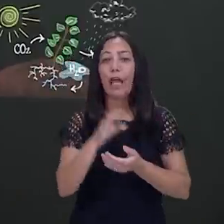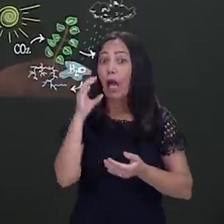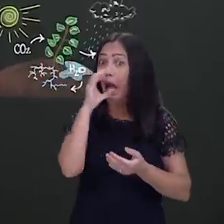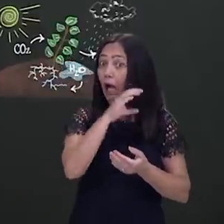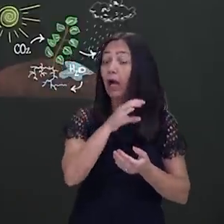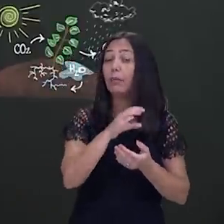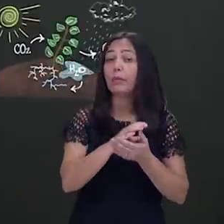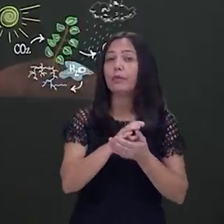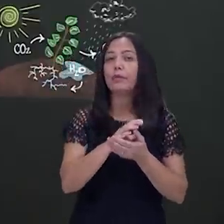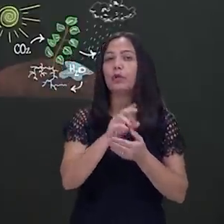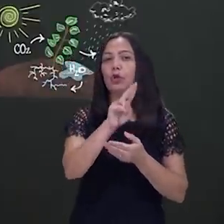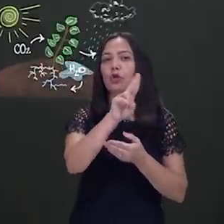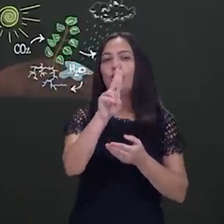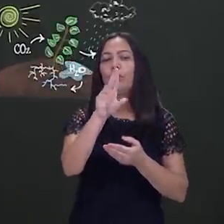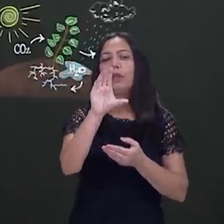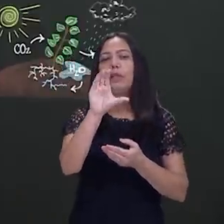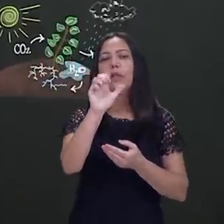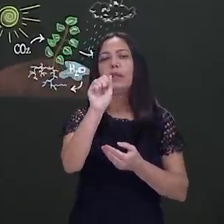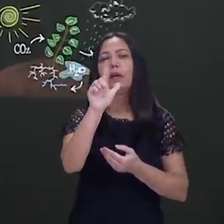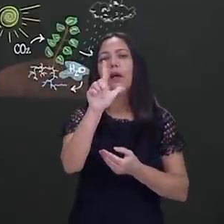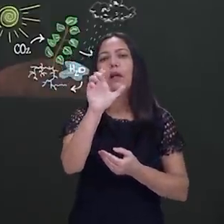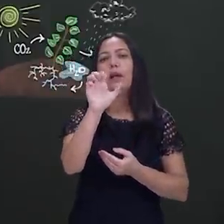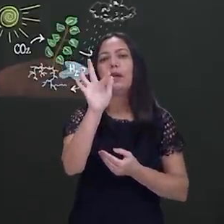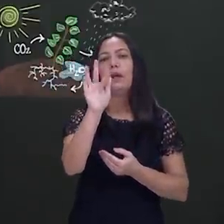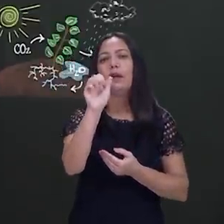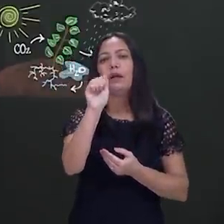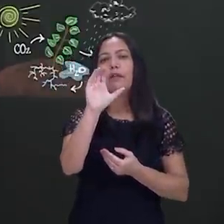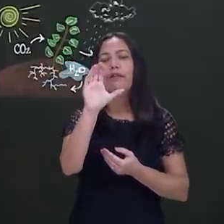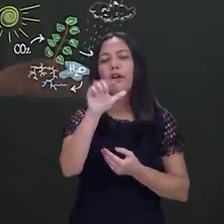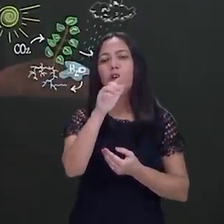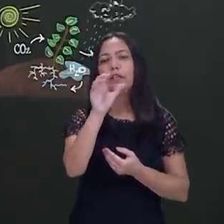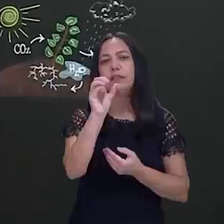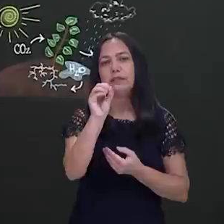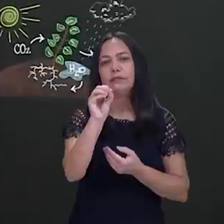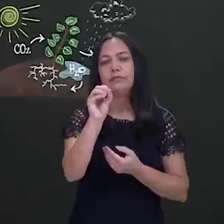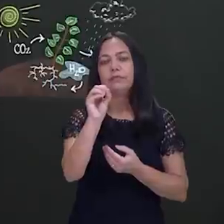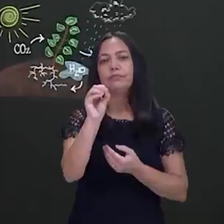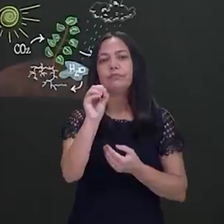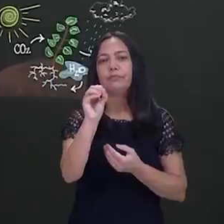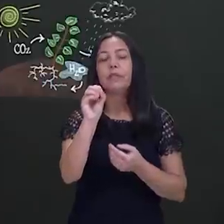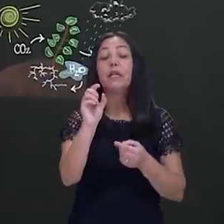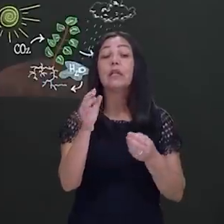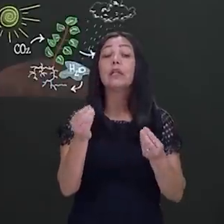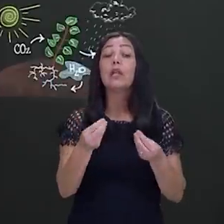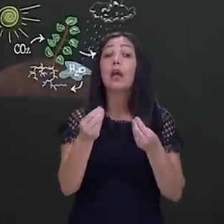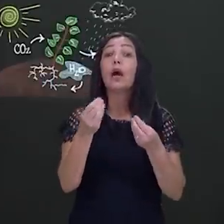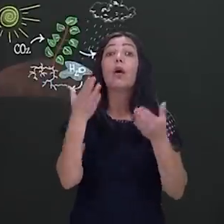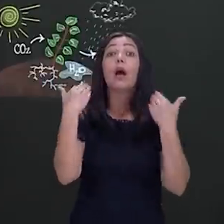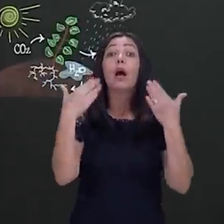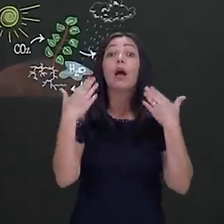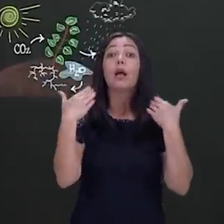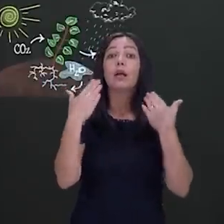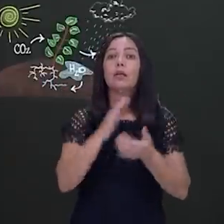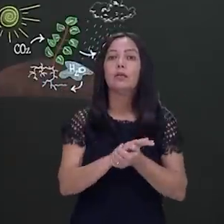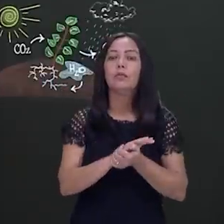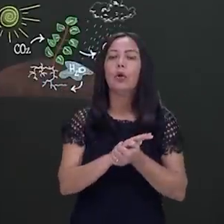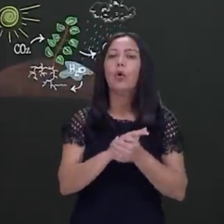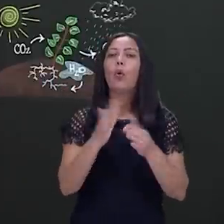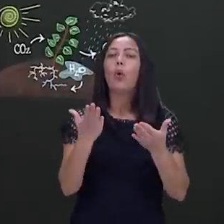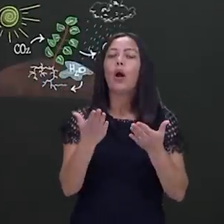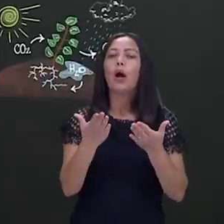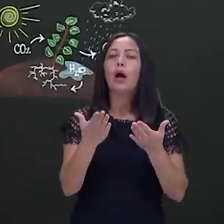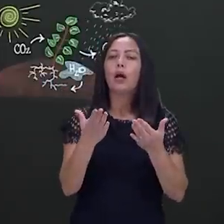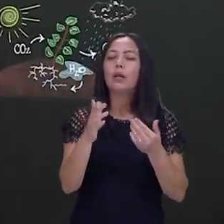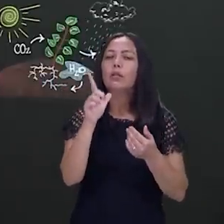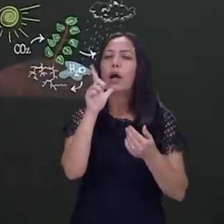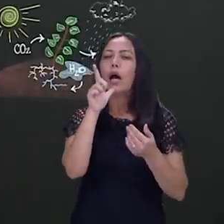rápido. Eu chamo de calefação. Agora, e aqui eu dei calor. E quando esse estado ele